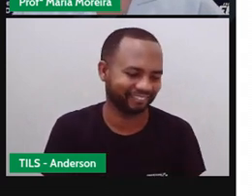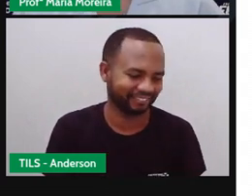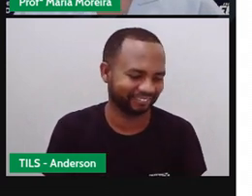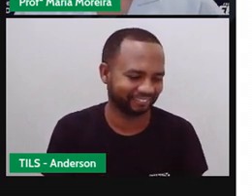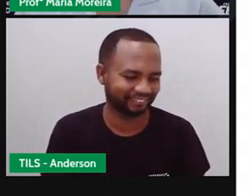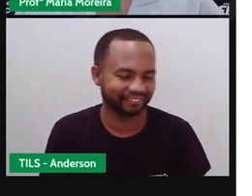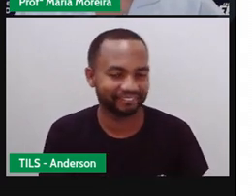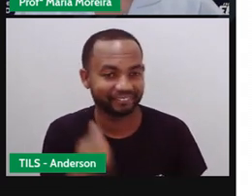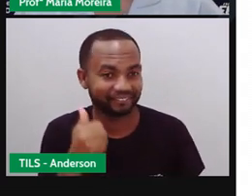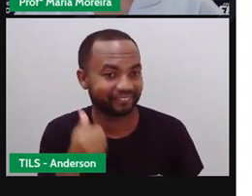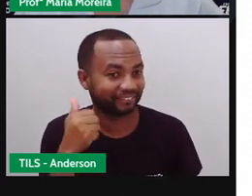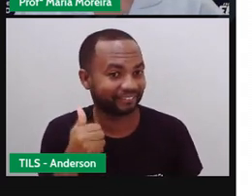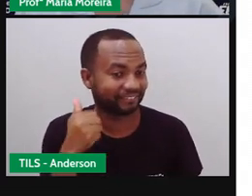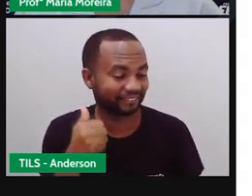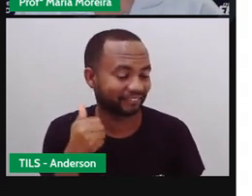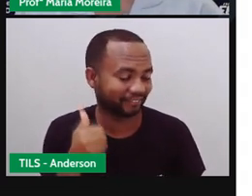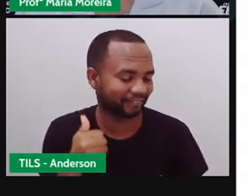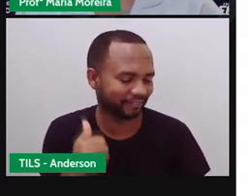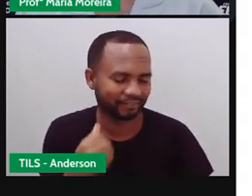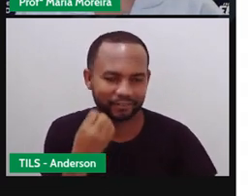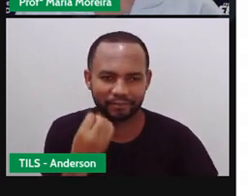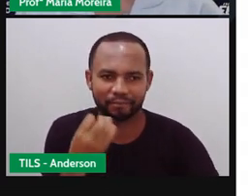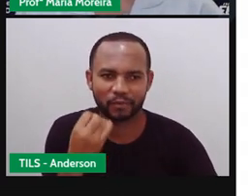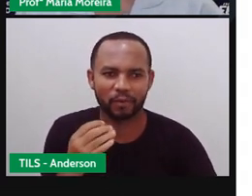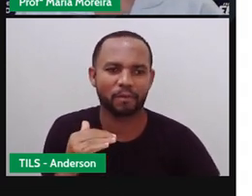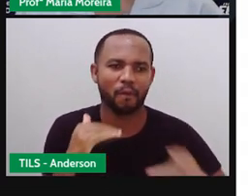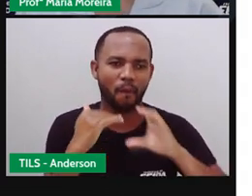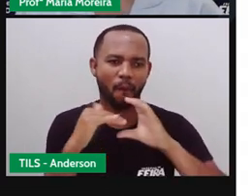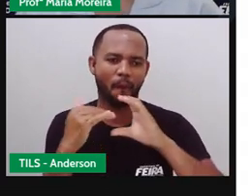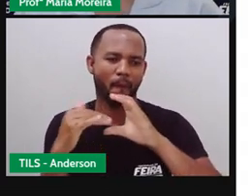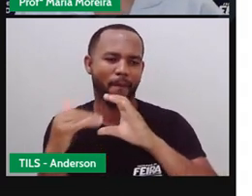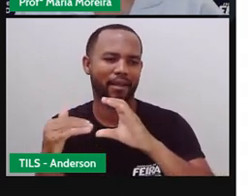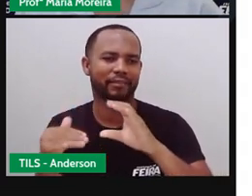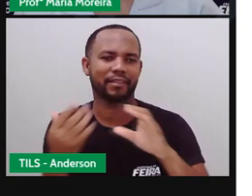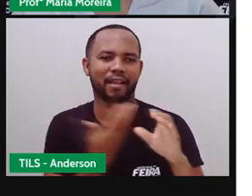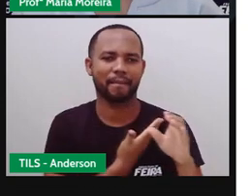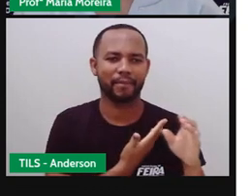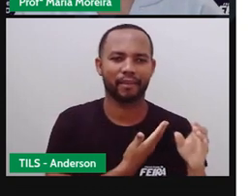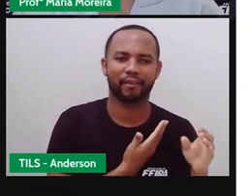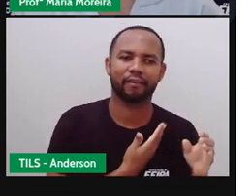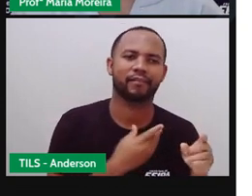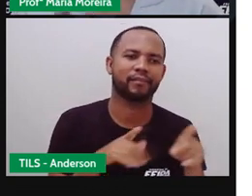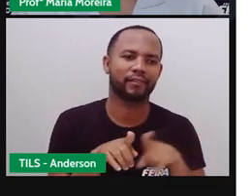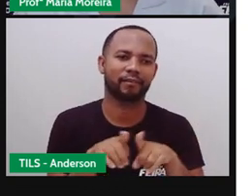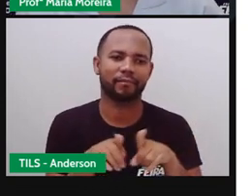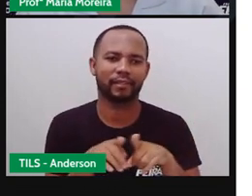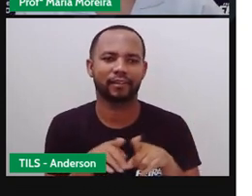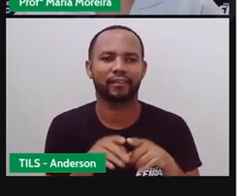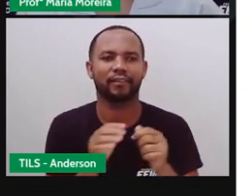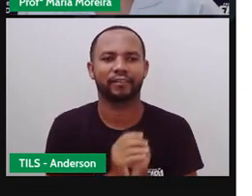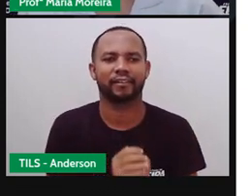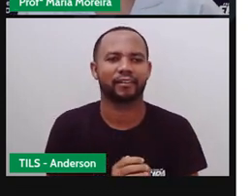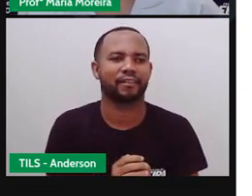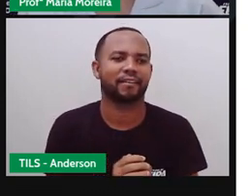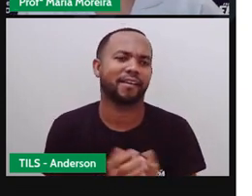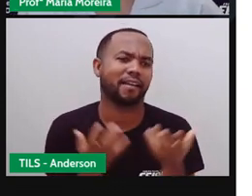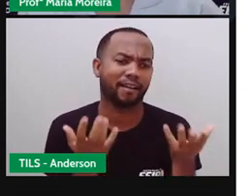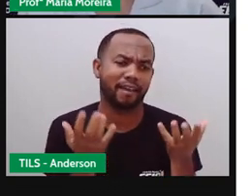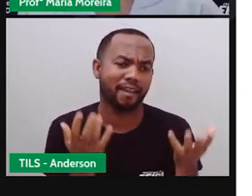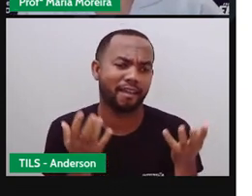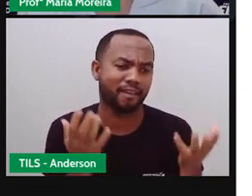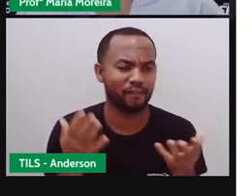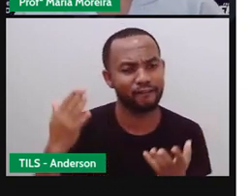aulas não deixe de assistir às aulas não deixe de com e os nossos vídeos para que a gente que tem fama pagar forma